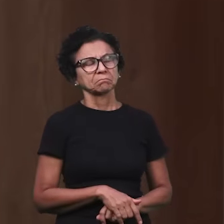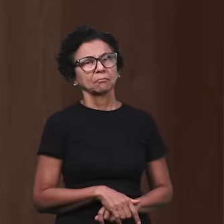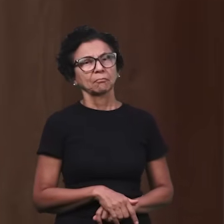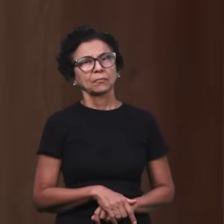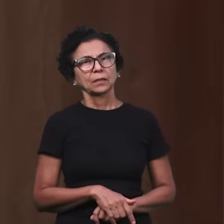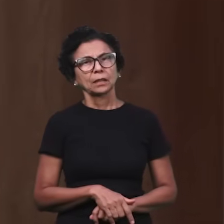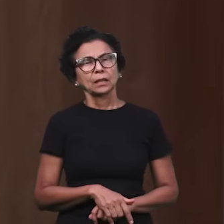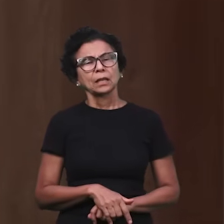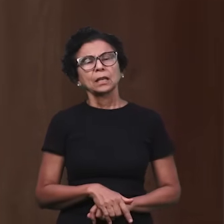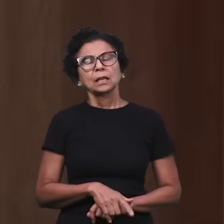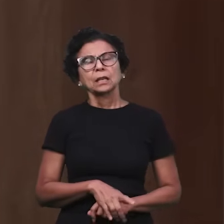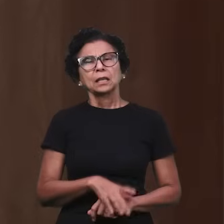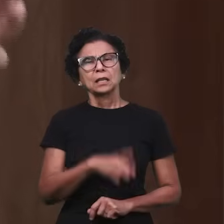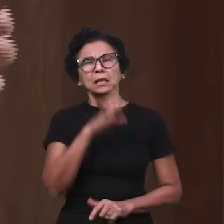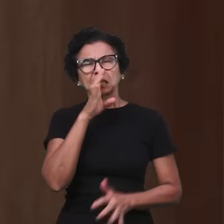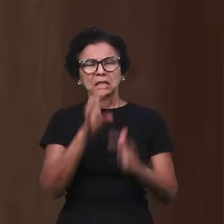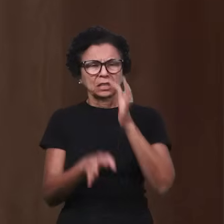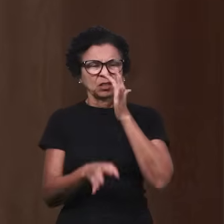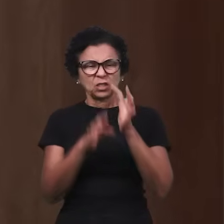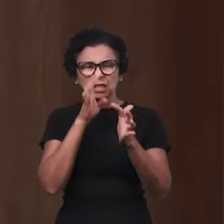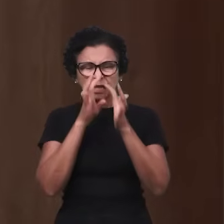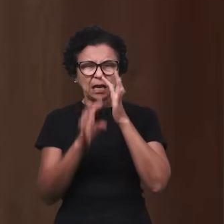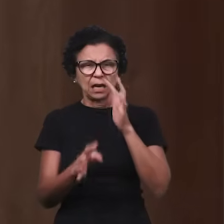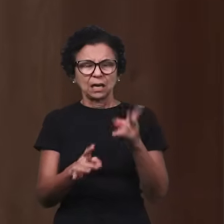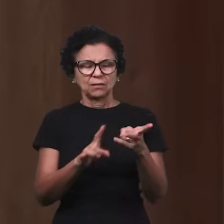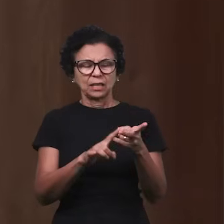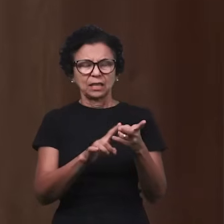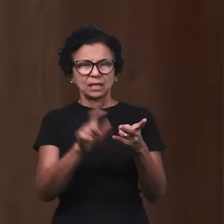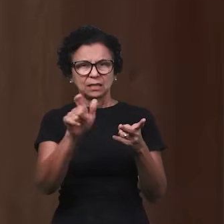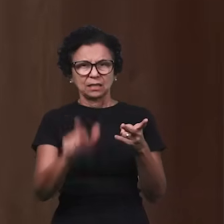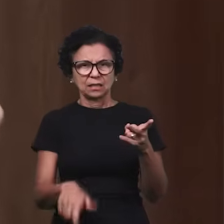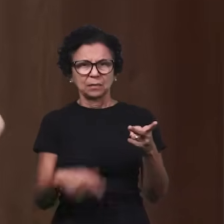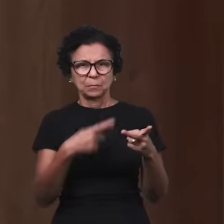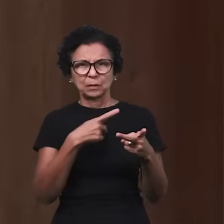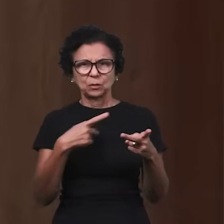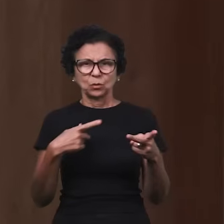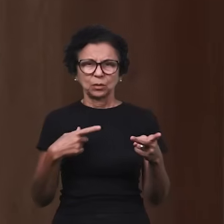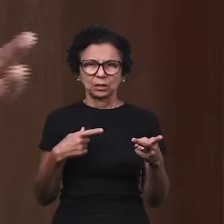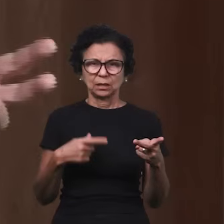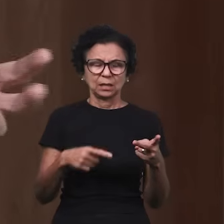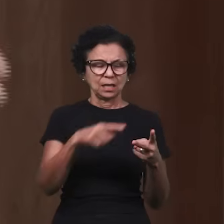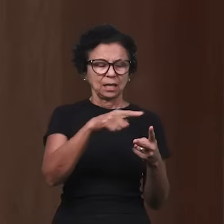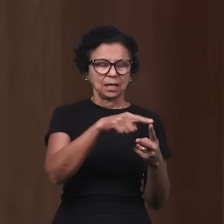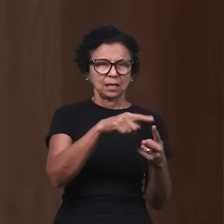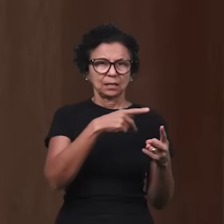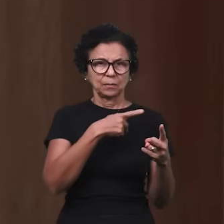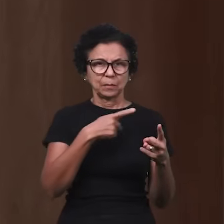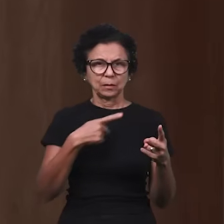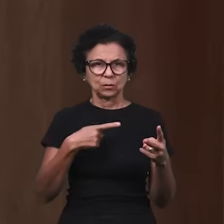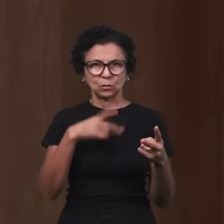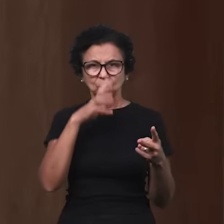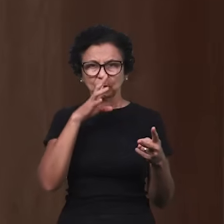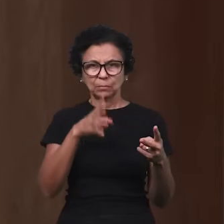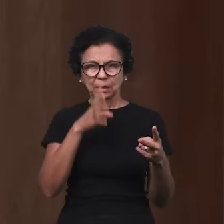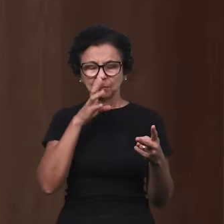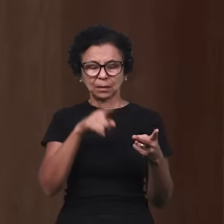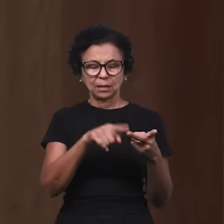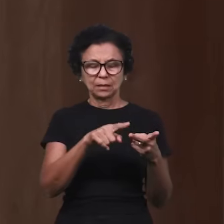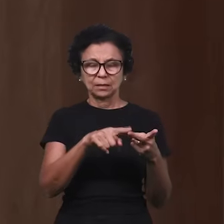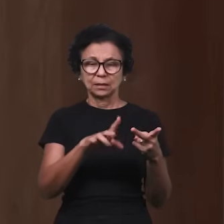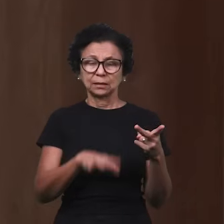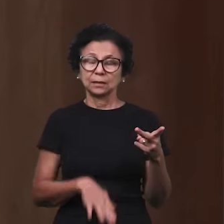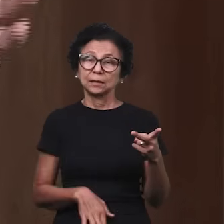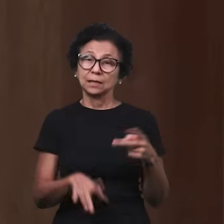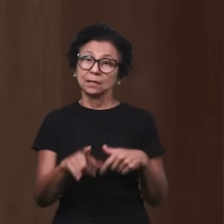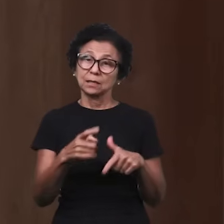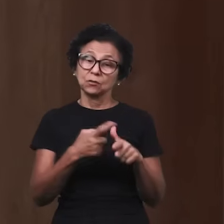umas dificuldadezinhas, às vezes fazia às vezes tinha dificuldade de pagar uma coisa, tinha de fazer um negócio aqui com